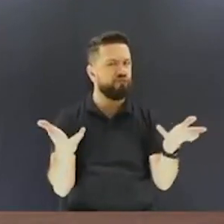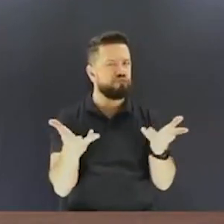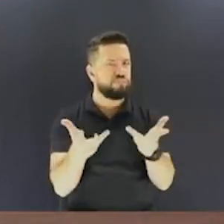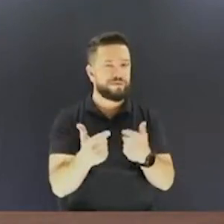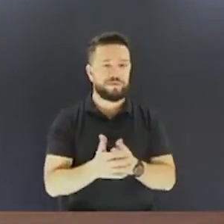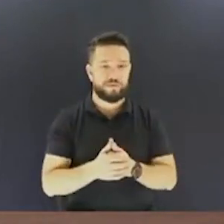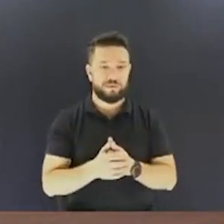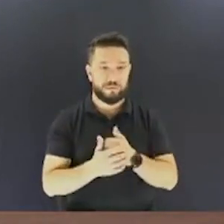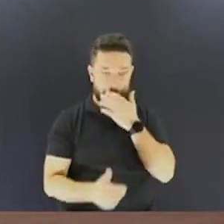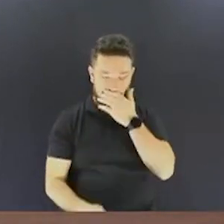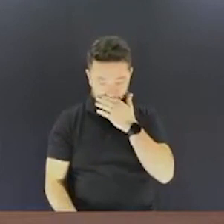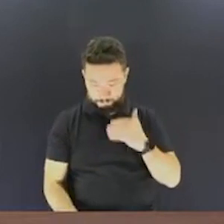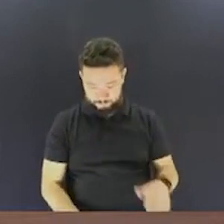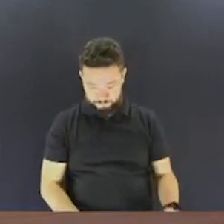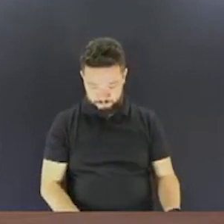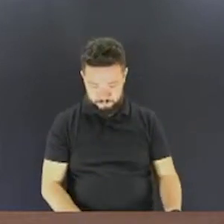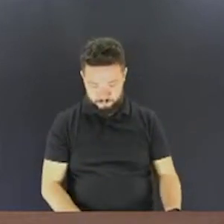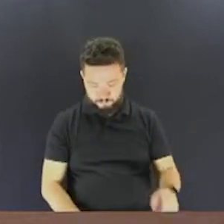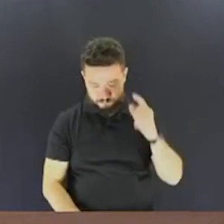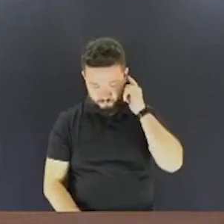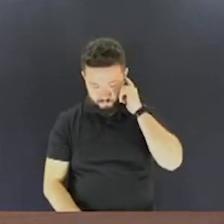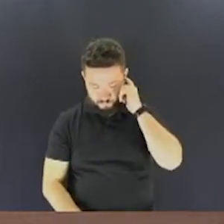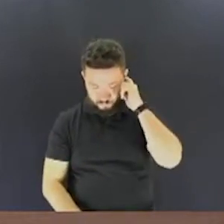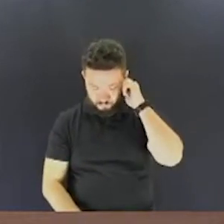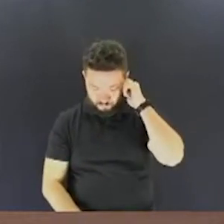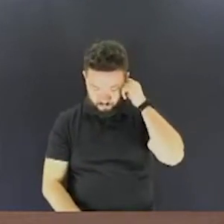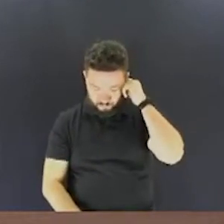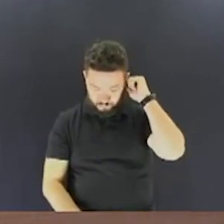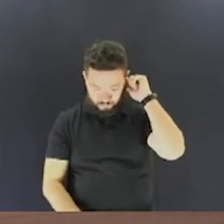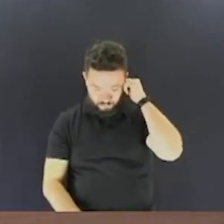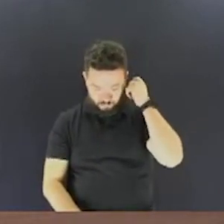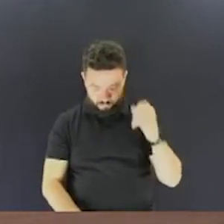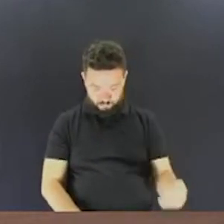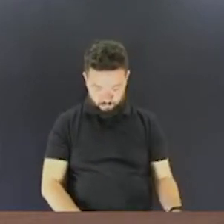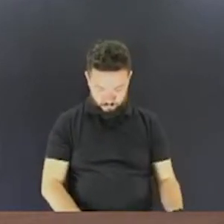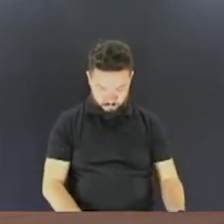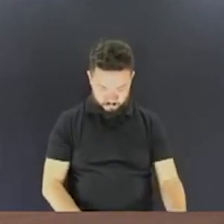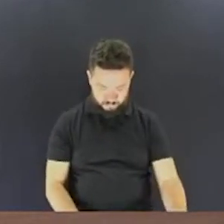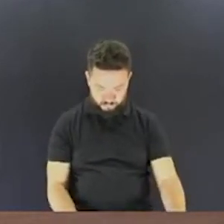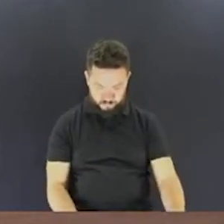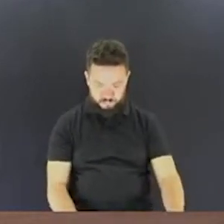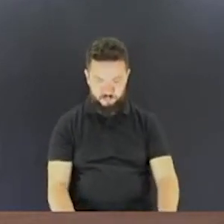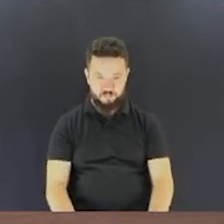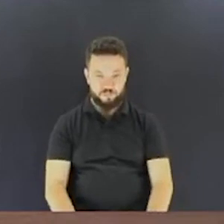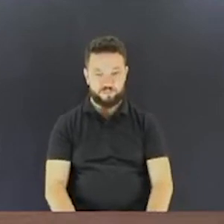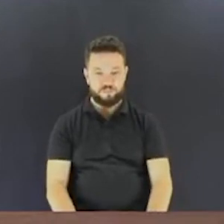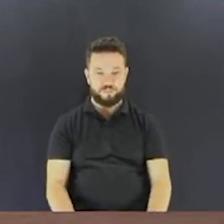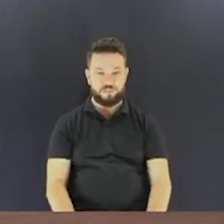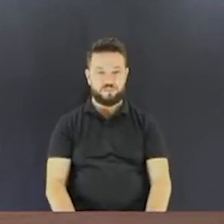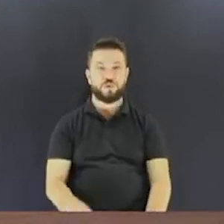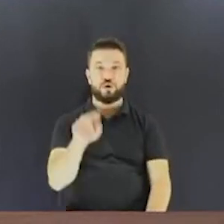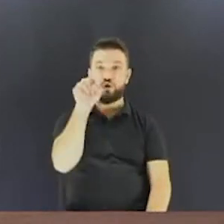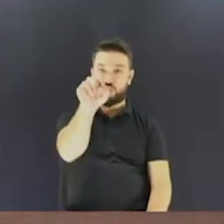deficiência precisa ser assistida, e de fato e de verdade. E o senhor sabe os representar muito